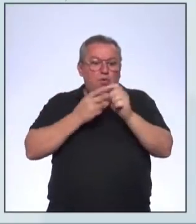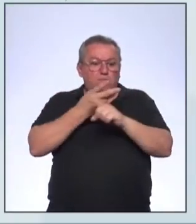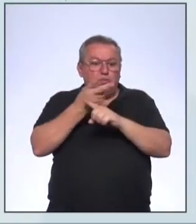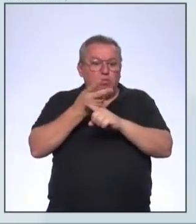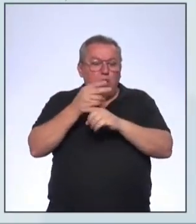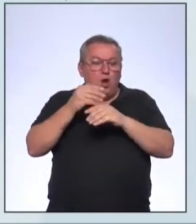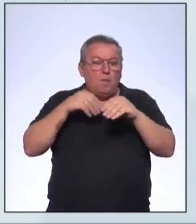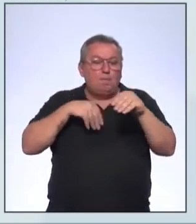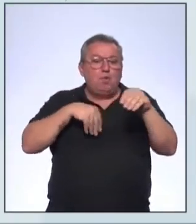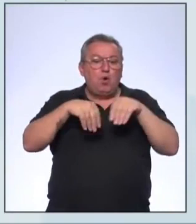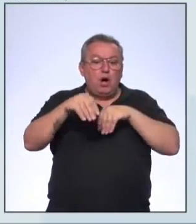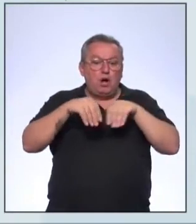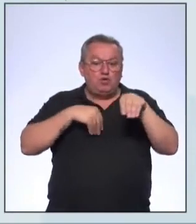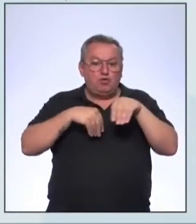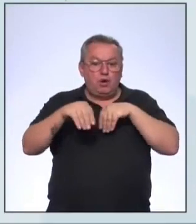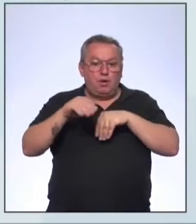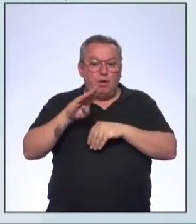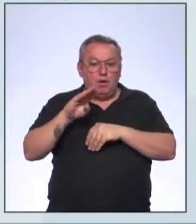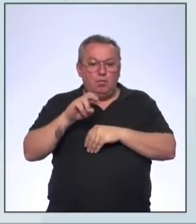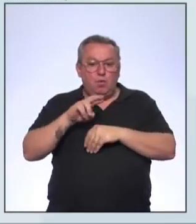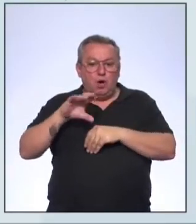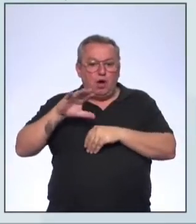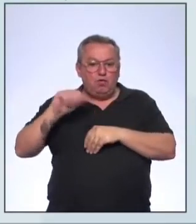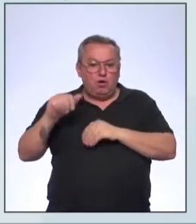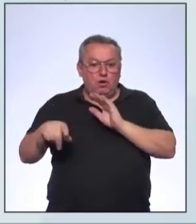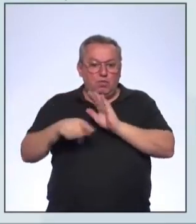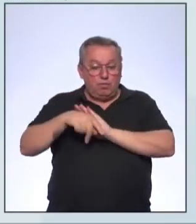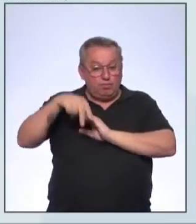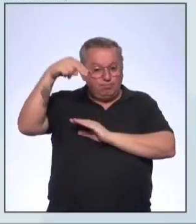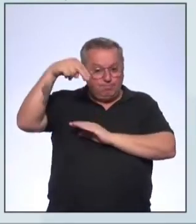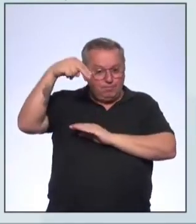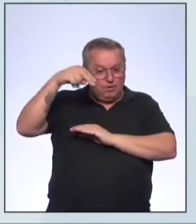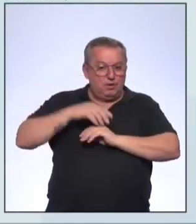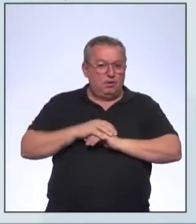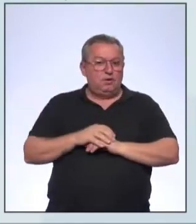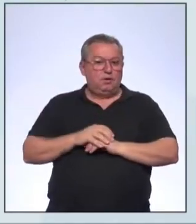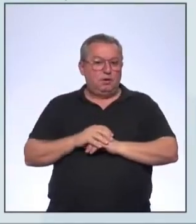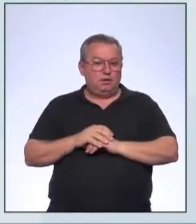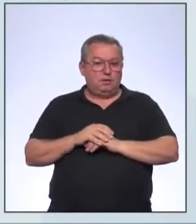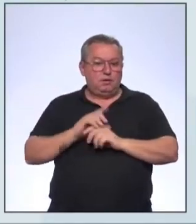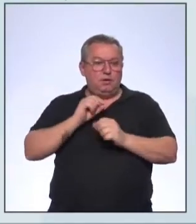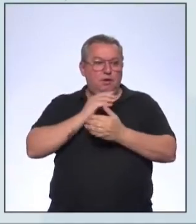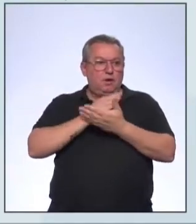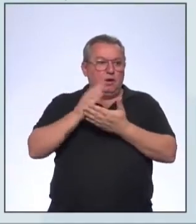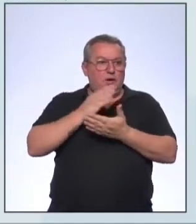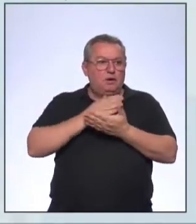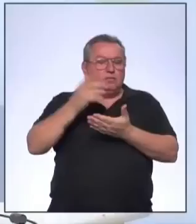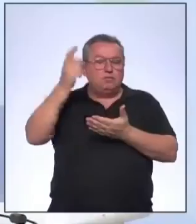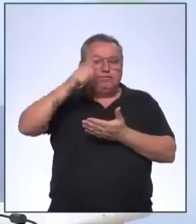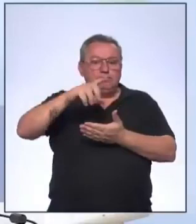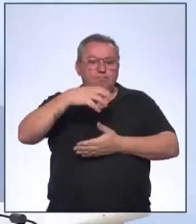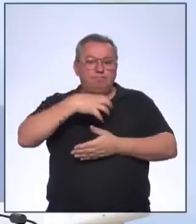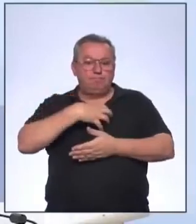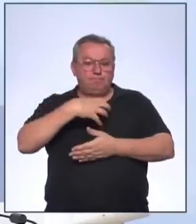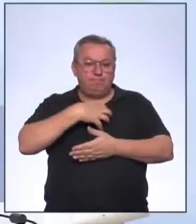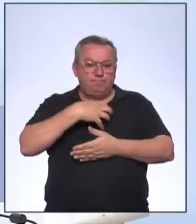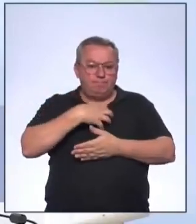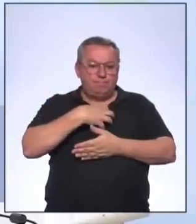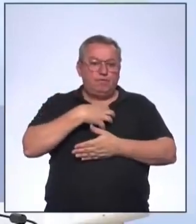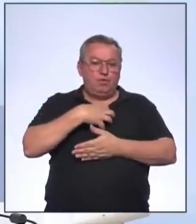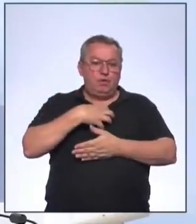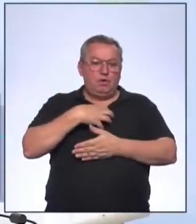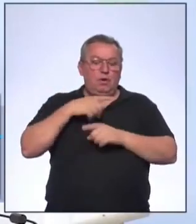borracha, realizado principalmente por imigrantes nordestinos. Então, vejam, começa a ter umas outras características nos